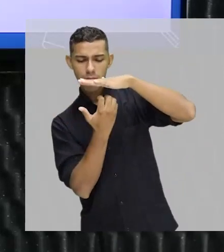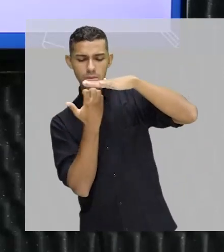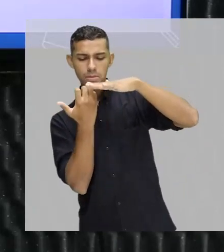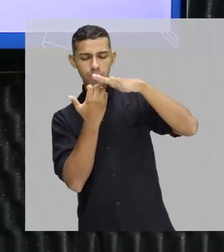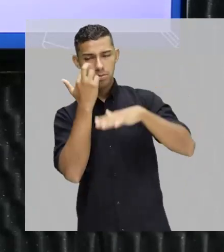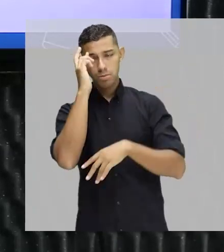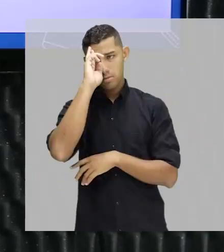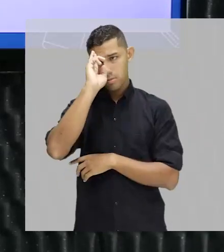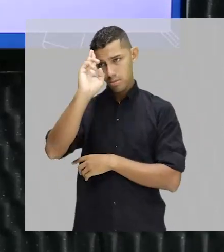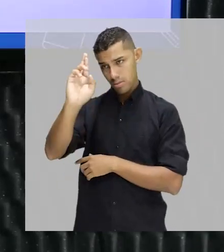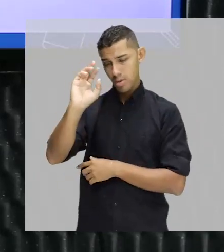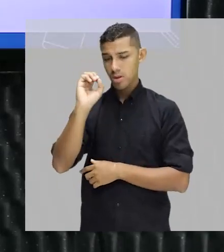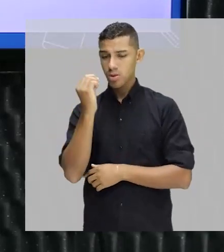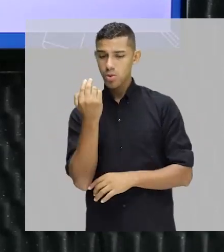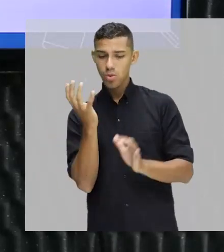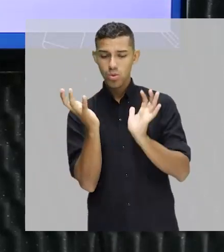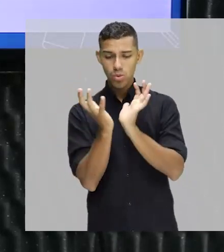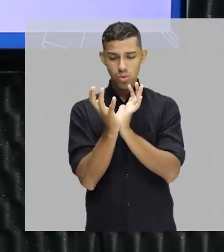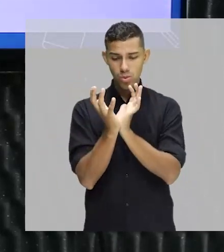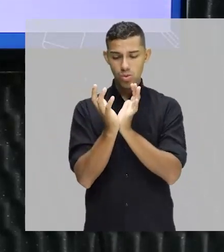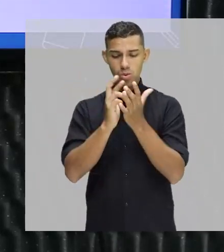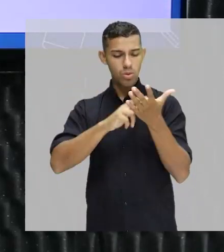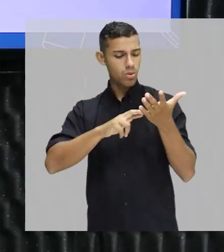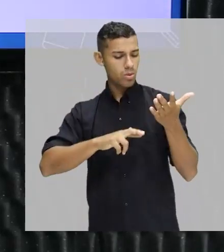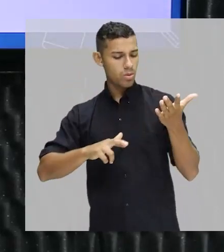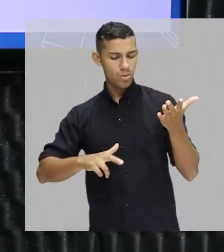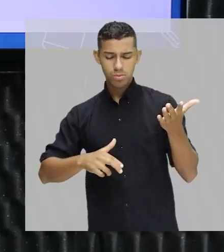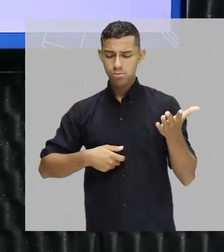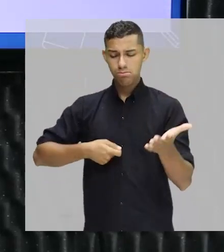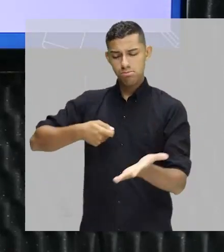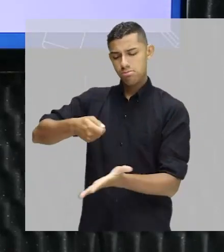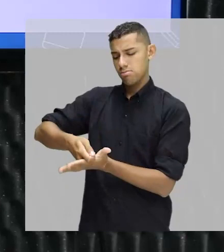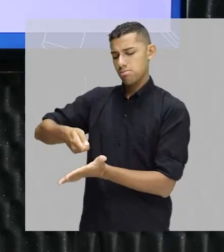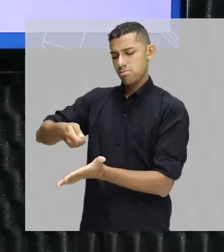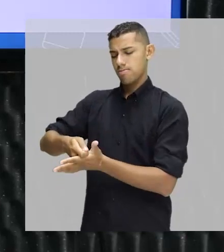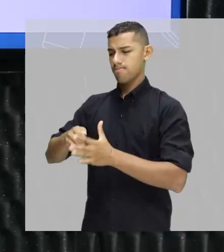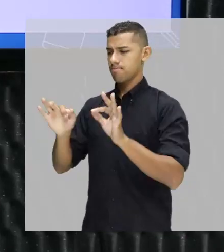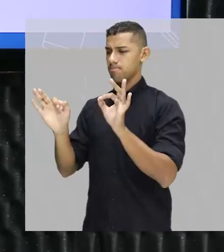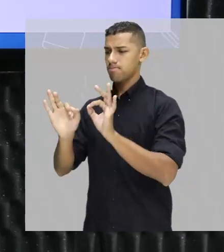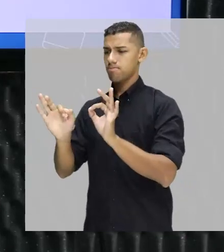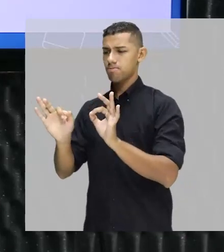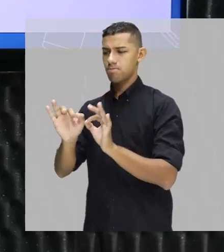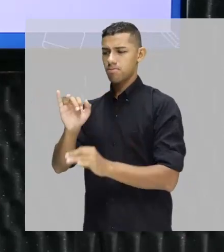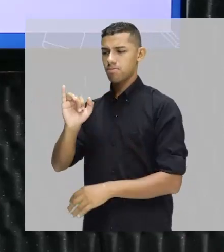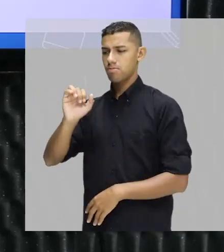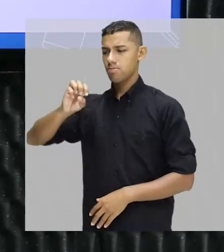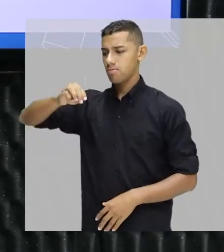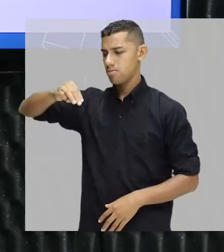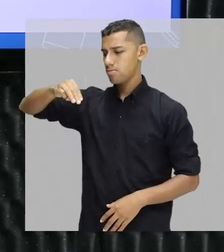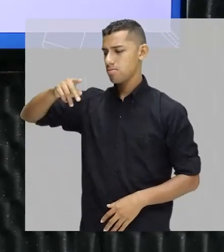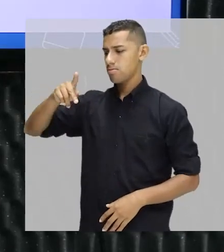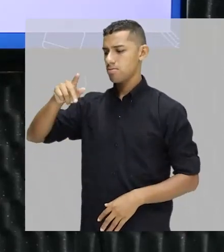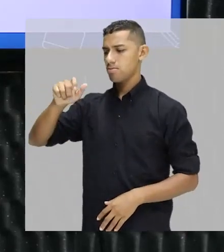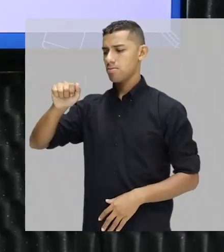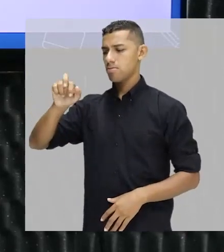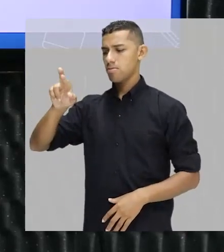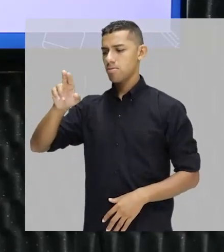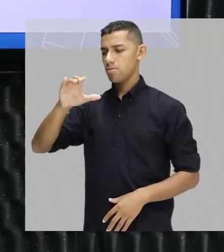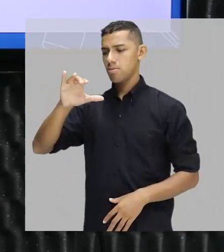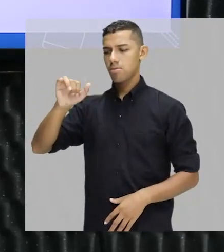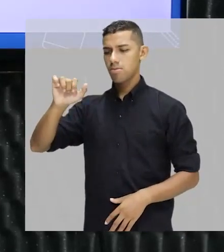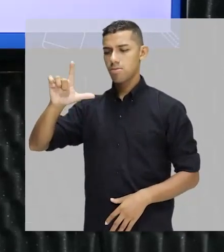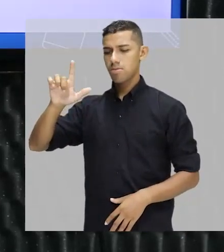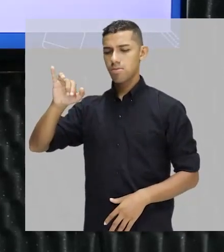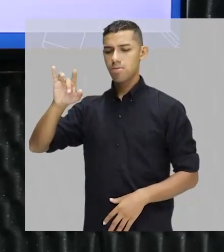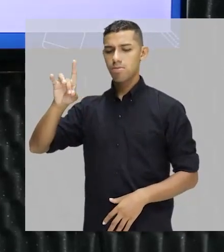da equipe de redação, sem a obrigação de se submeter a nenhuma imparcialidade ou objetividade. É comum